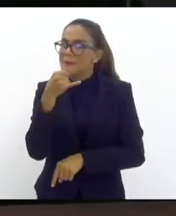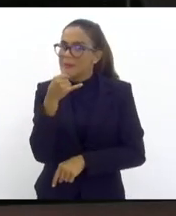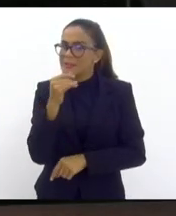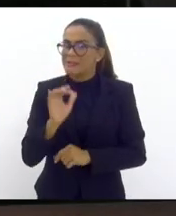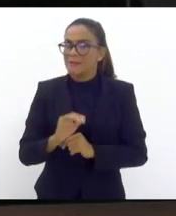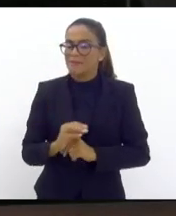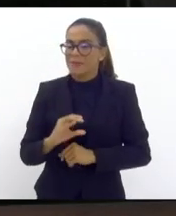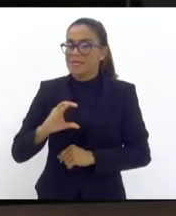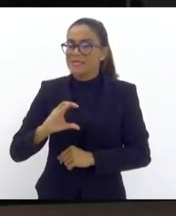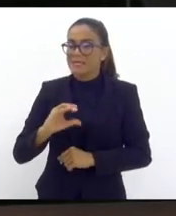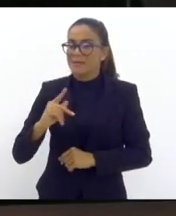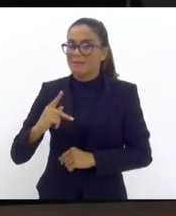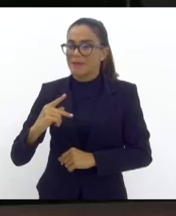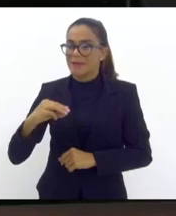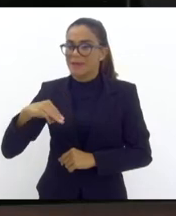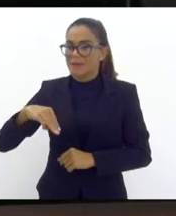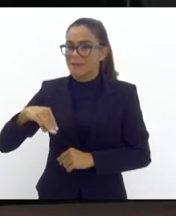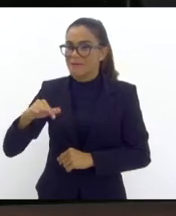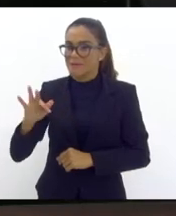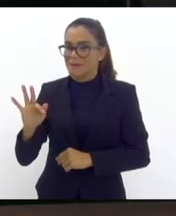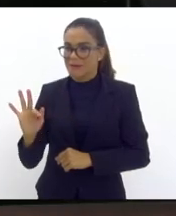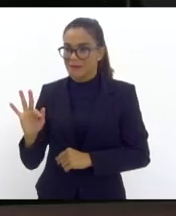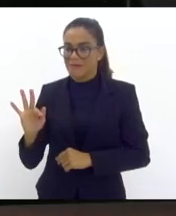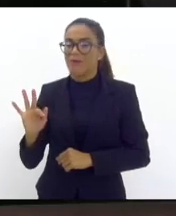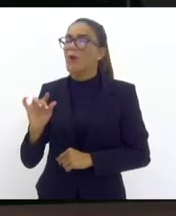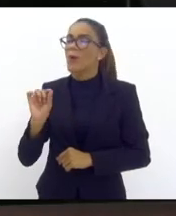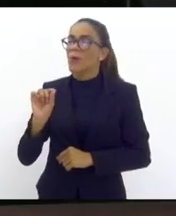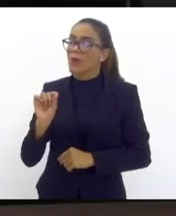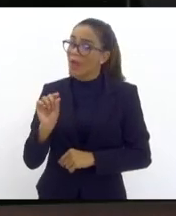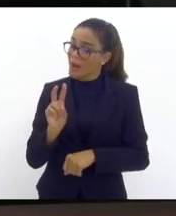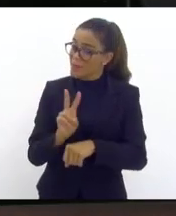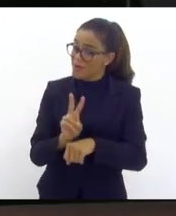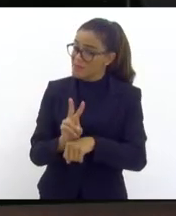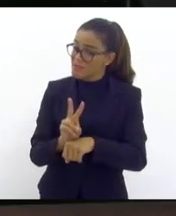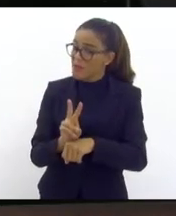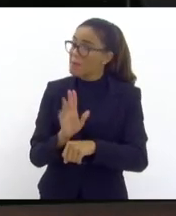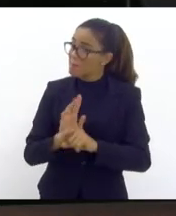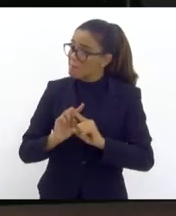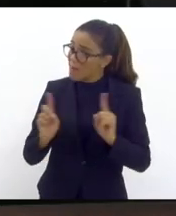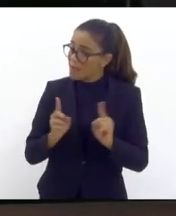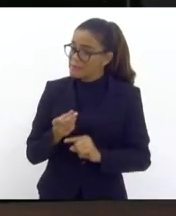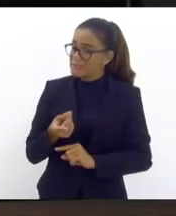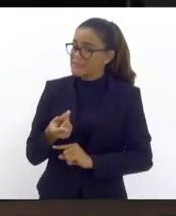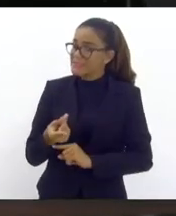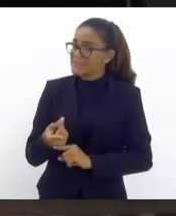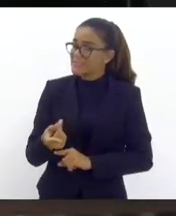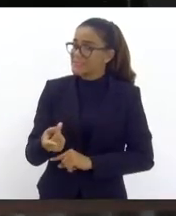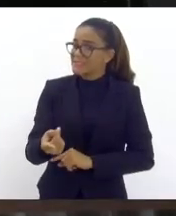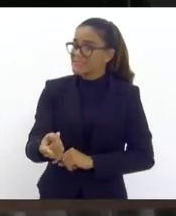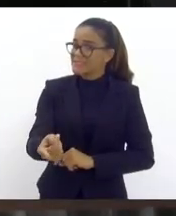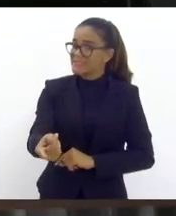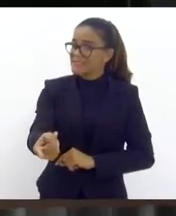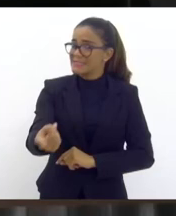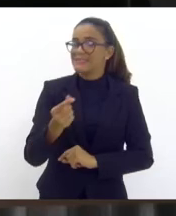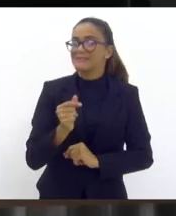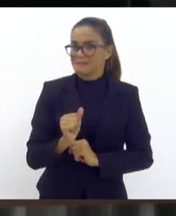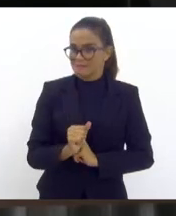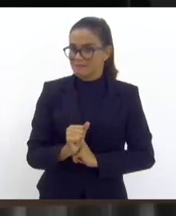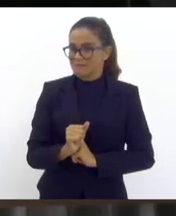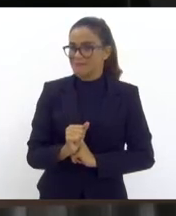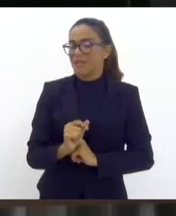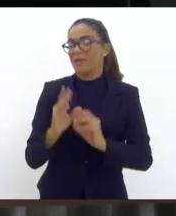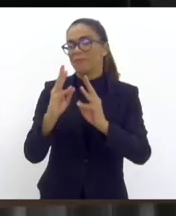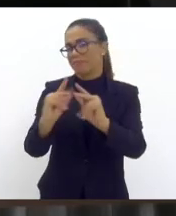a cpmf que era uma medida provisória e ficou muitos anos em vigor depois foi